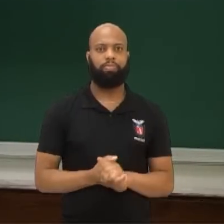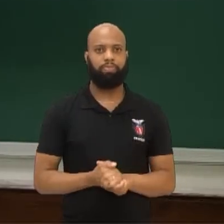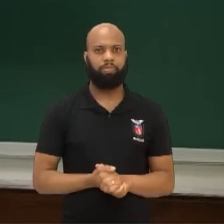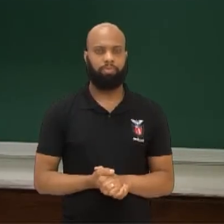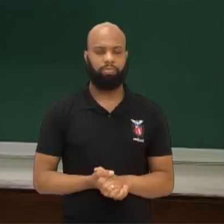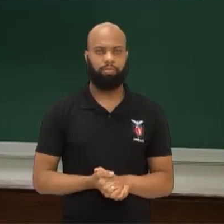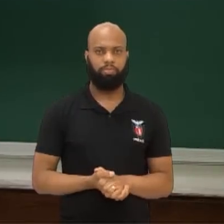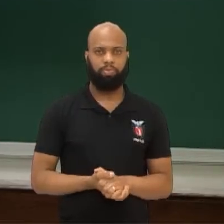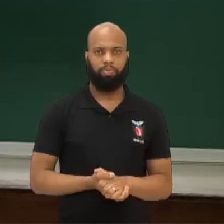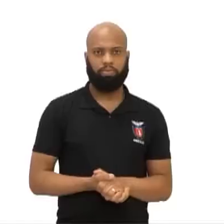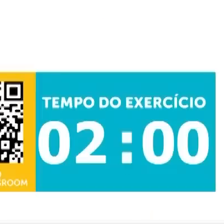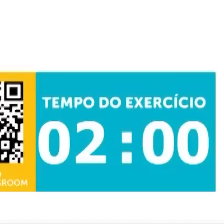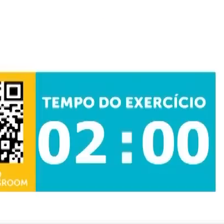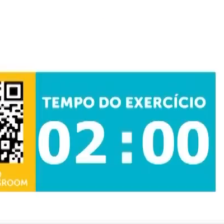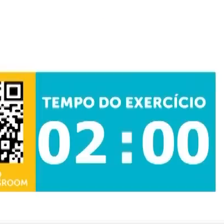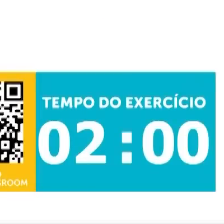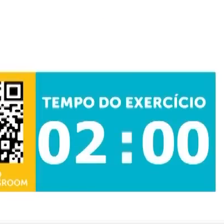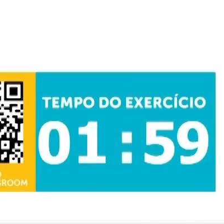retornamos.